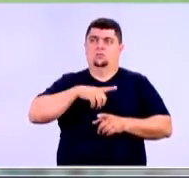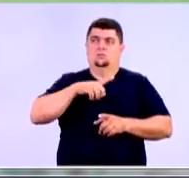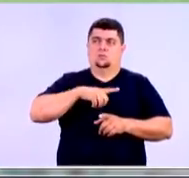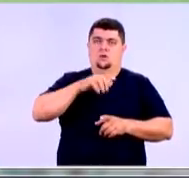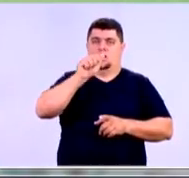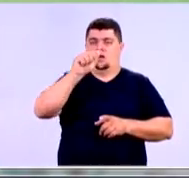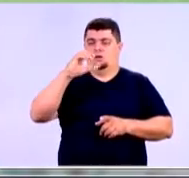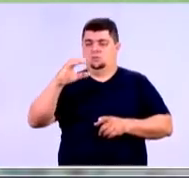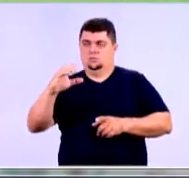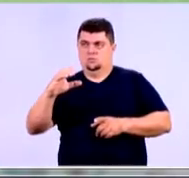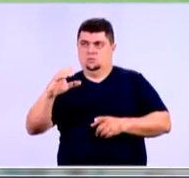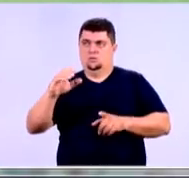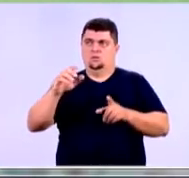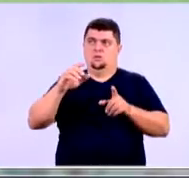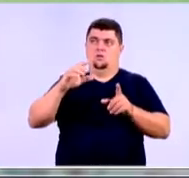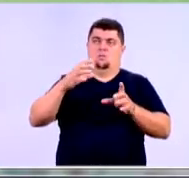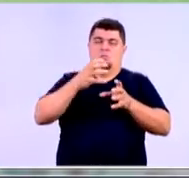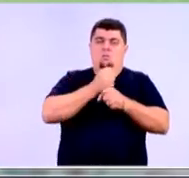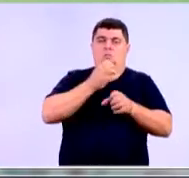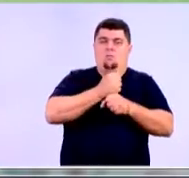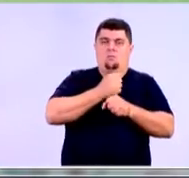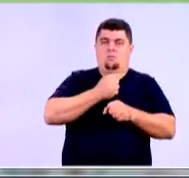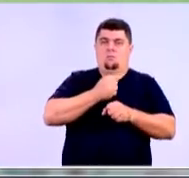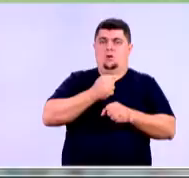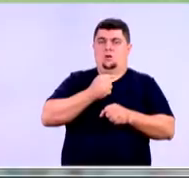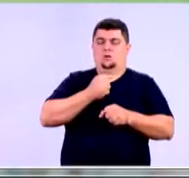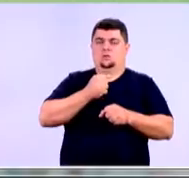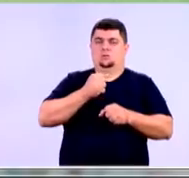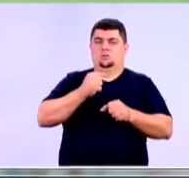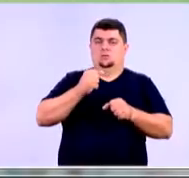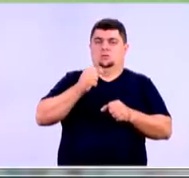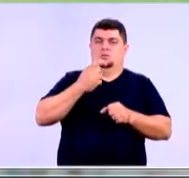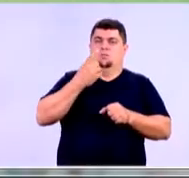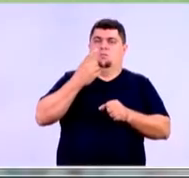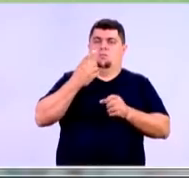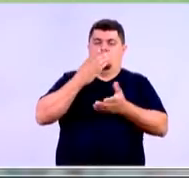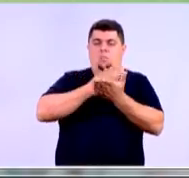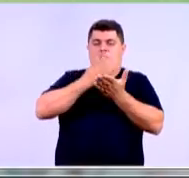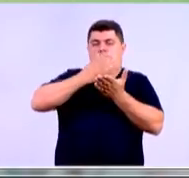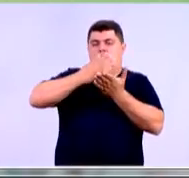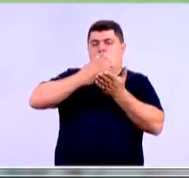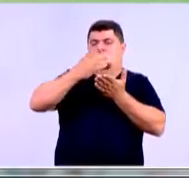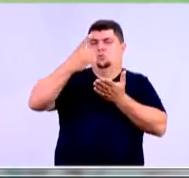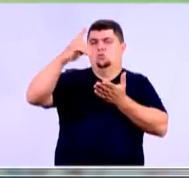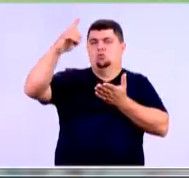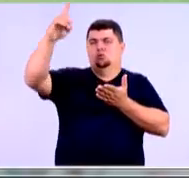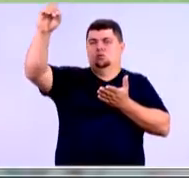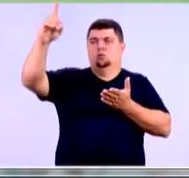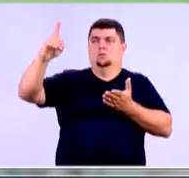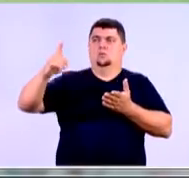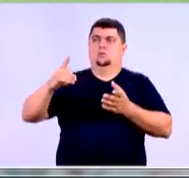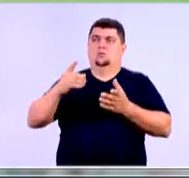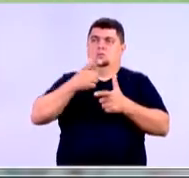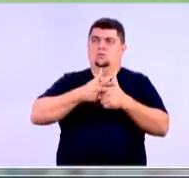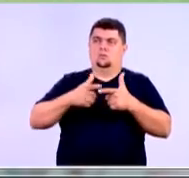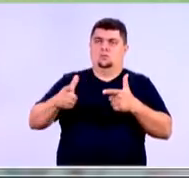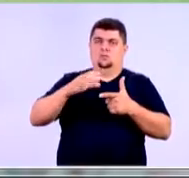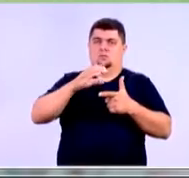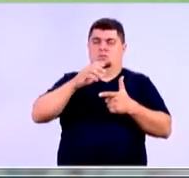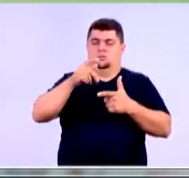circulante, mas os direitos de longo prazo, dividido pelo passivo circulante, mas